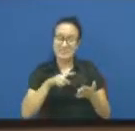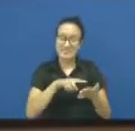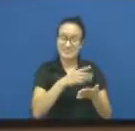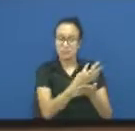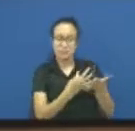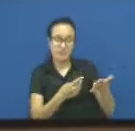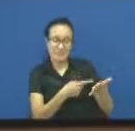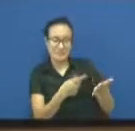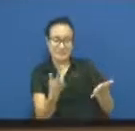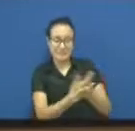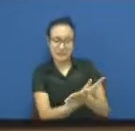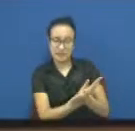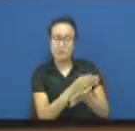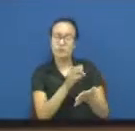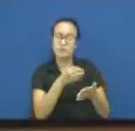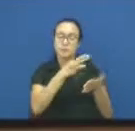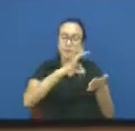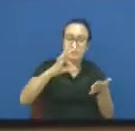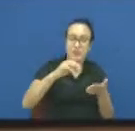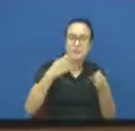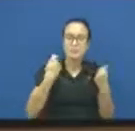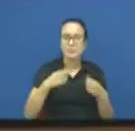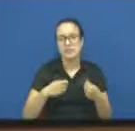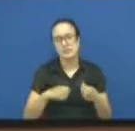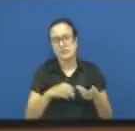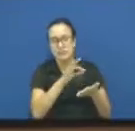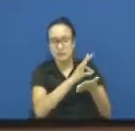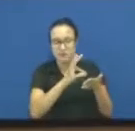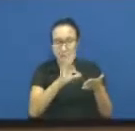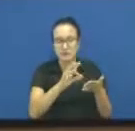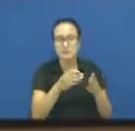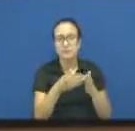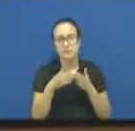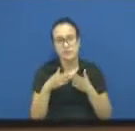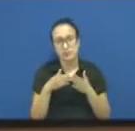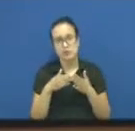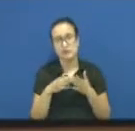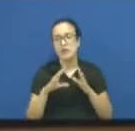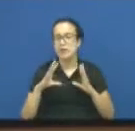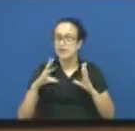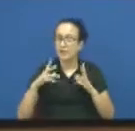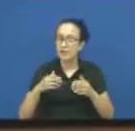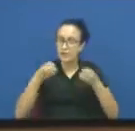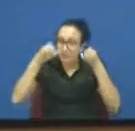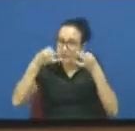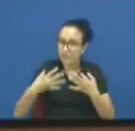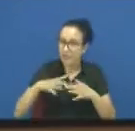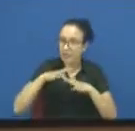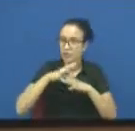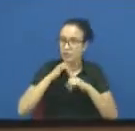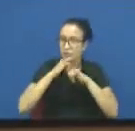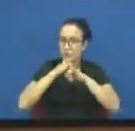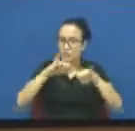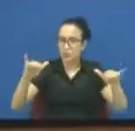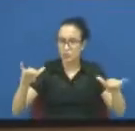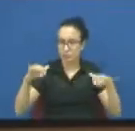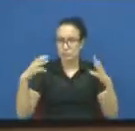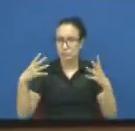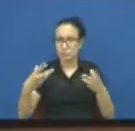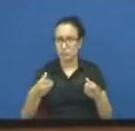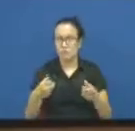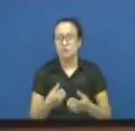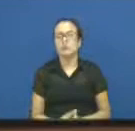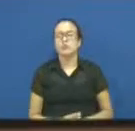texto, a mesa procederá à respectiva correção, da qual dará conhecimento ao plenário. Parágrafo 1º. Não